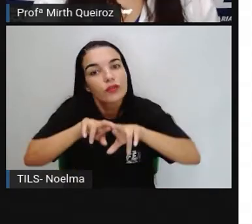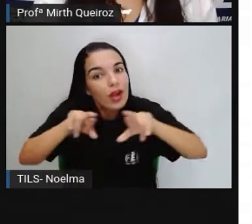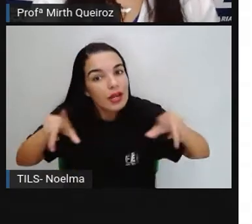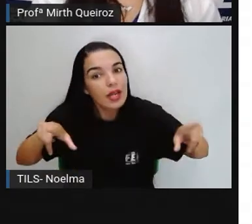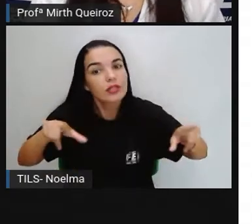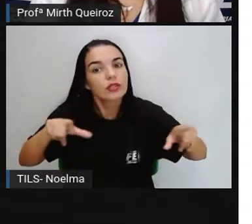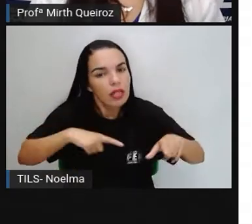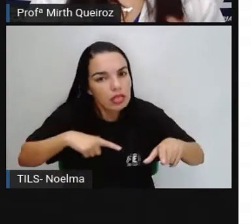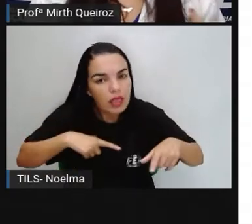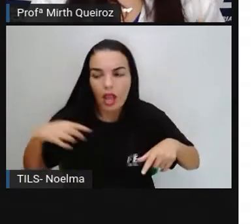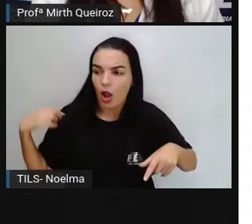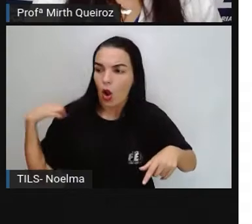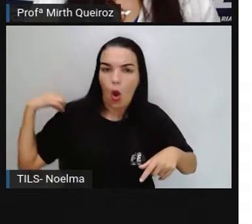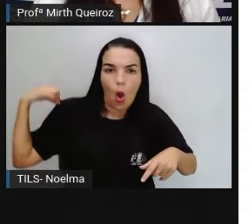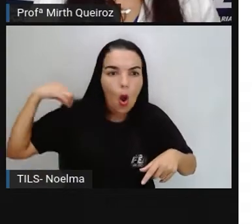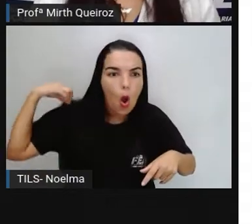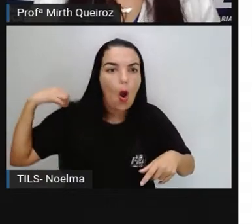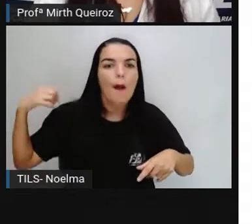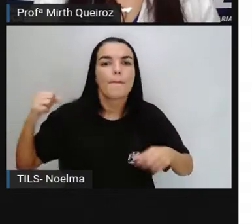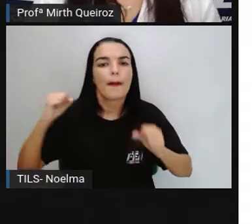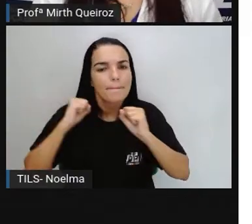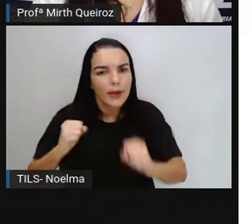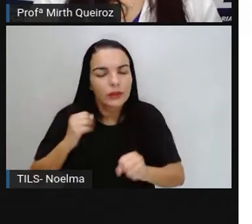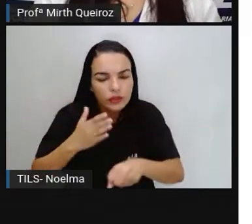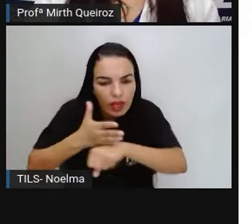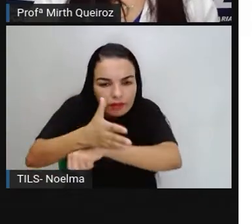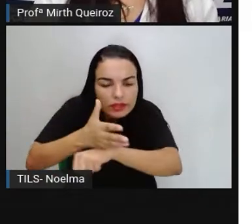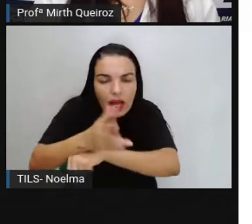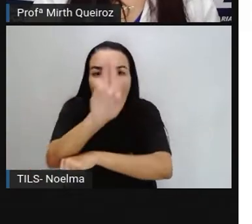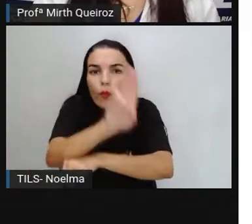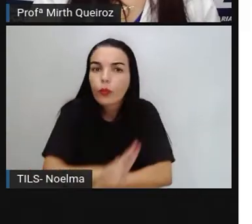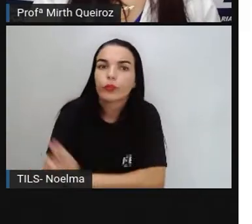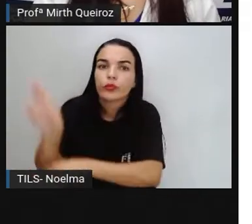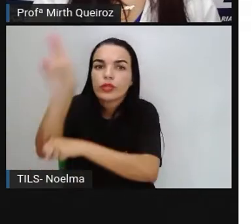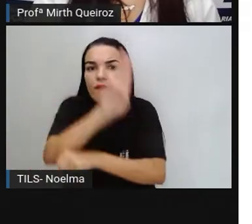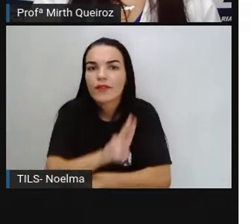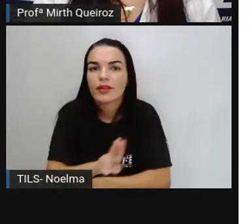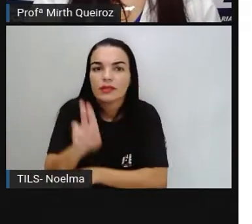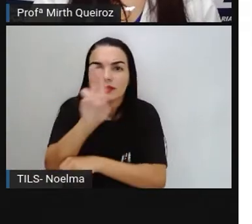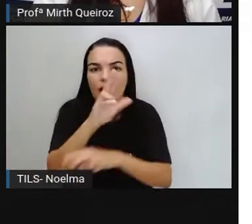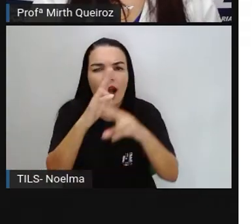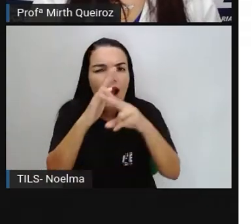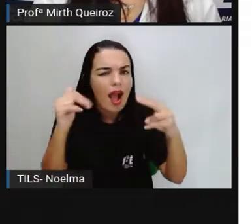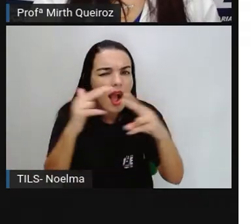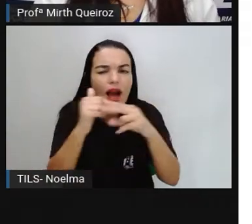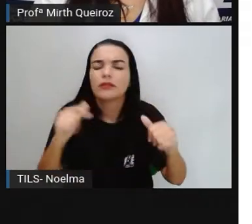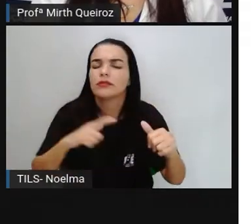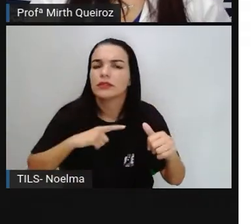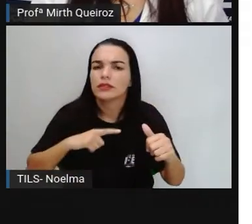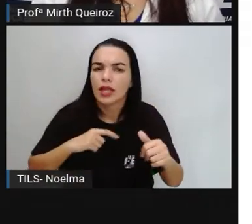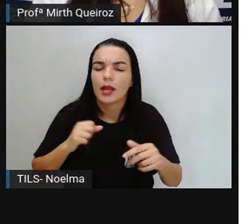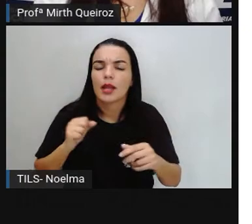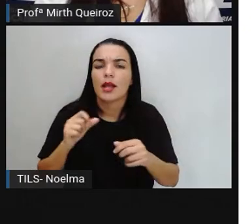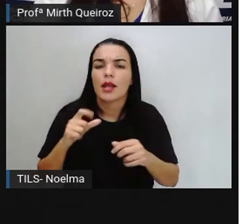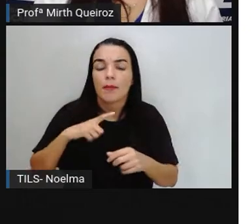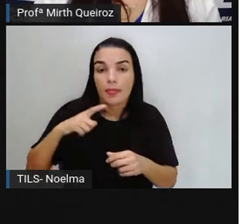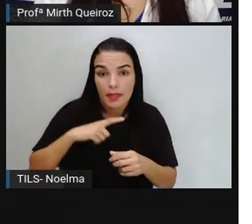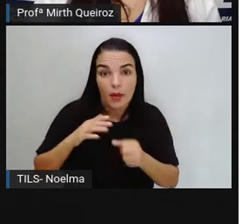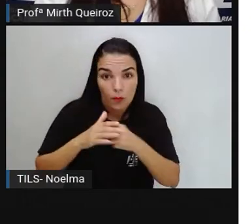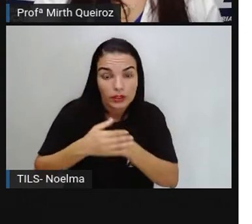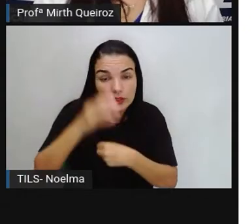vestem sim, eles vão para as universidades, eles tentam preservar assim a sua cultura, porém eles